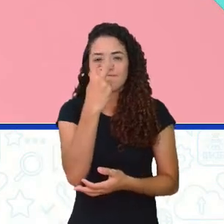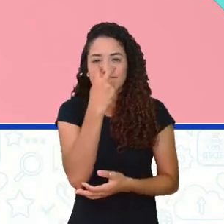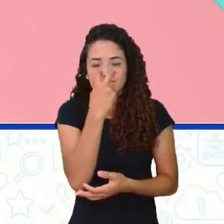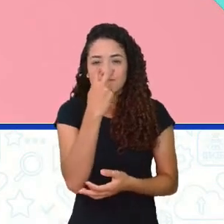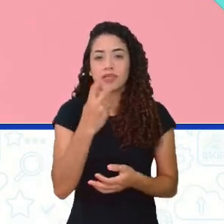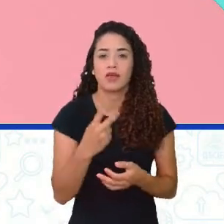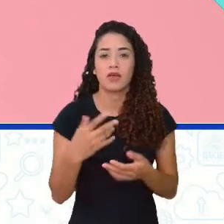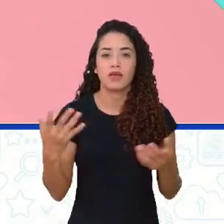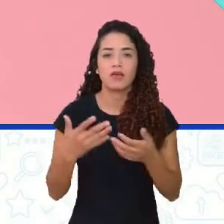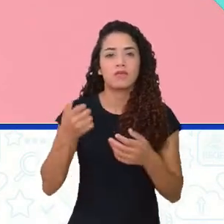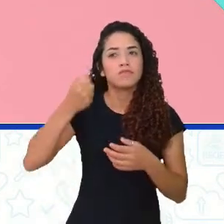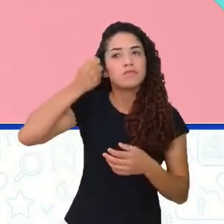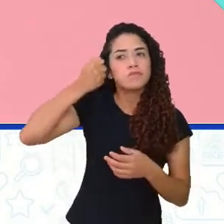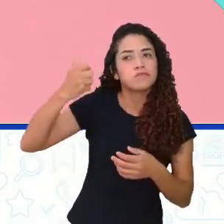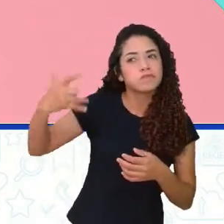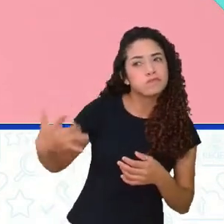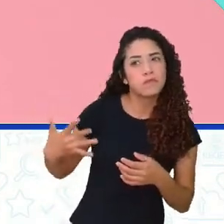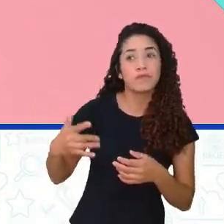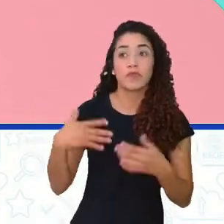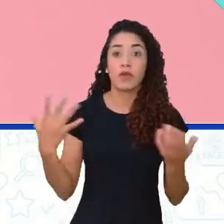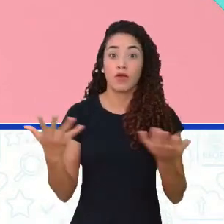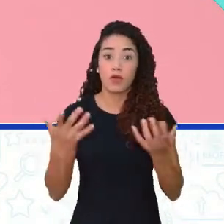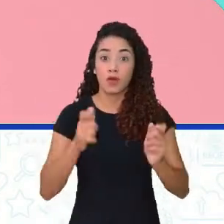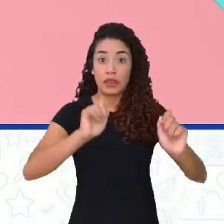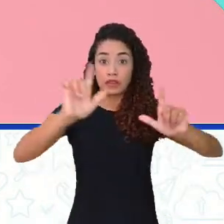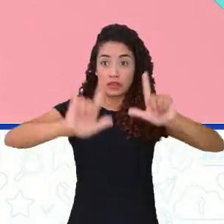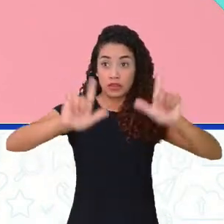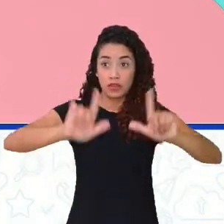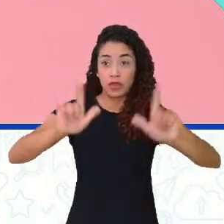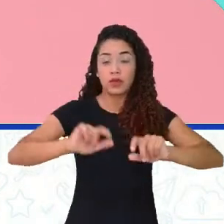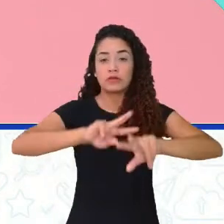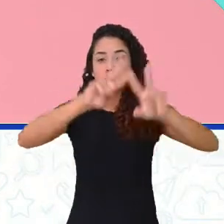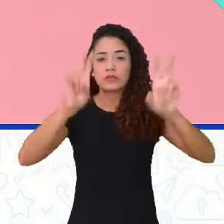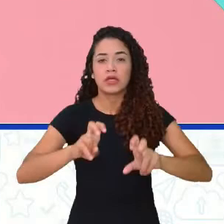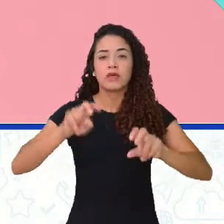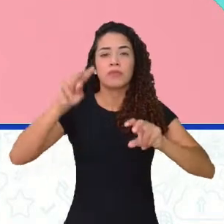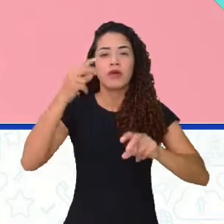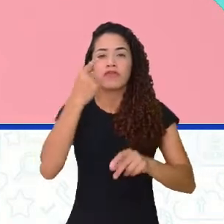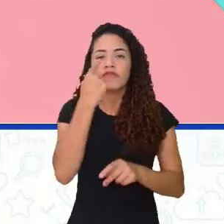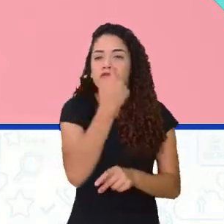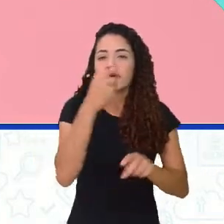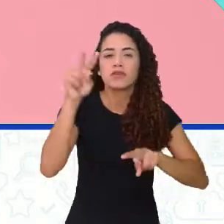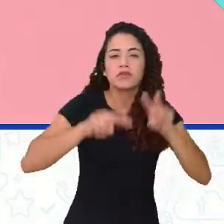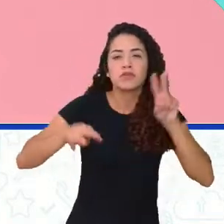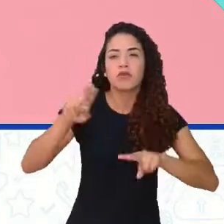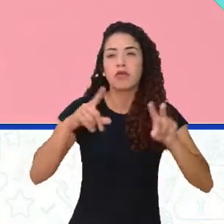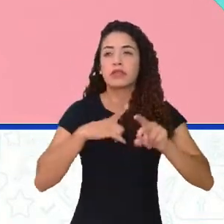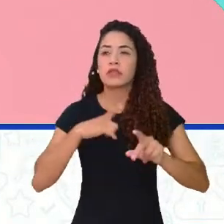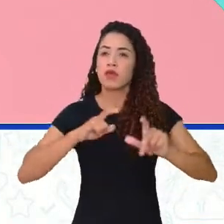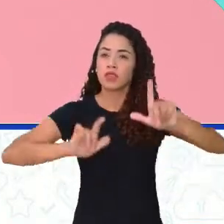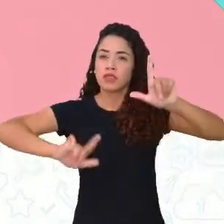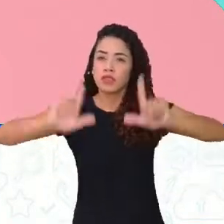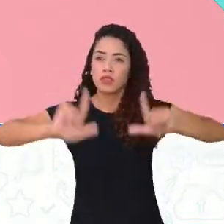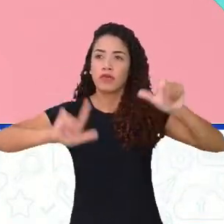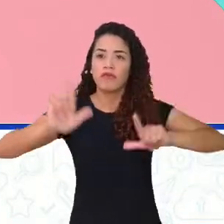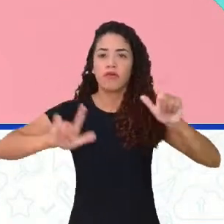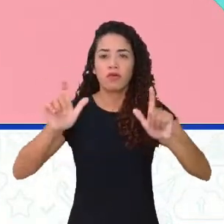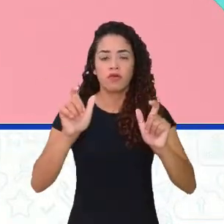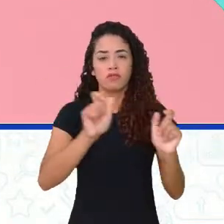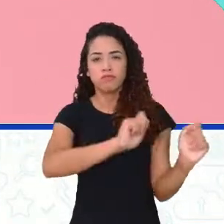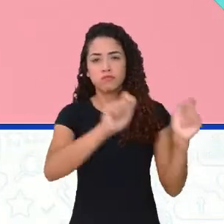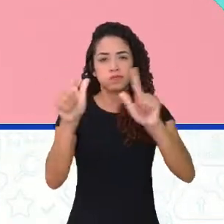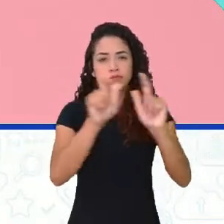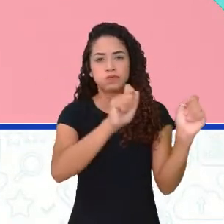estou com a tela que fala sobre o tema visão. E nessa tela tem como se fosse uma TV. E na TV está passando